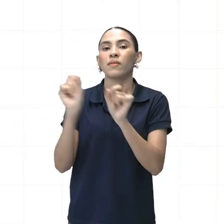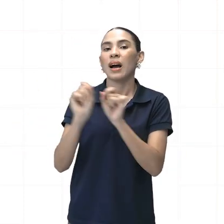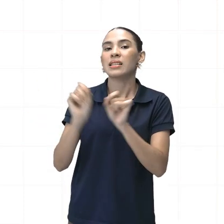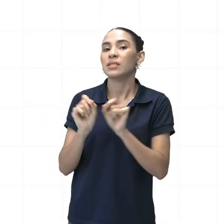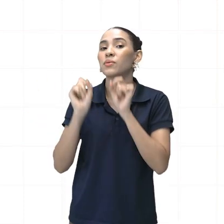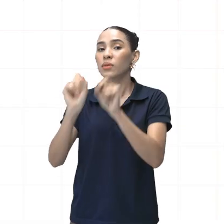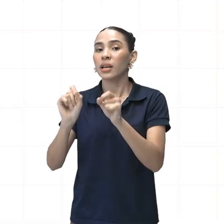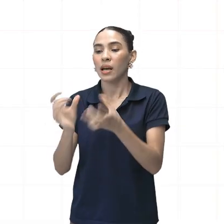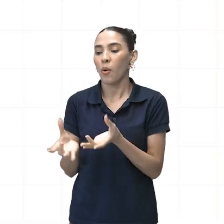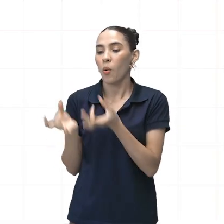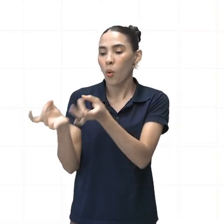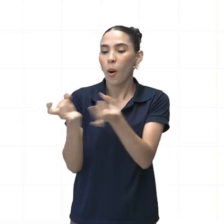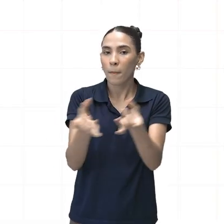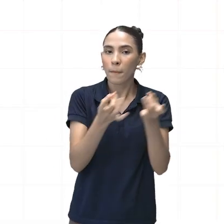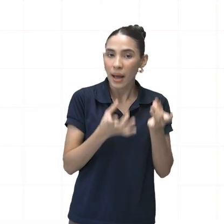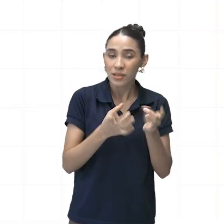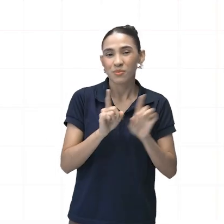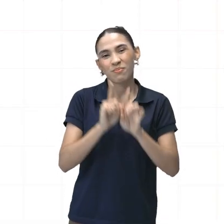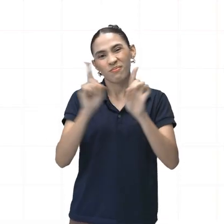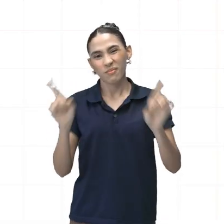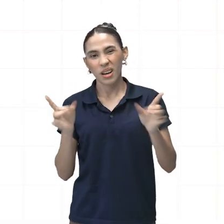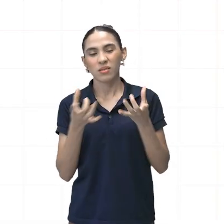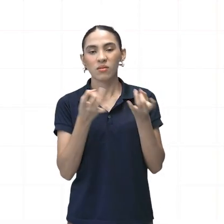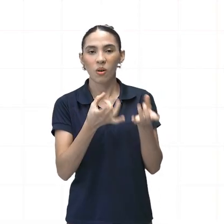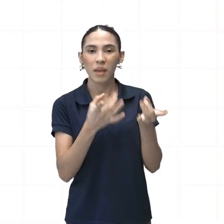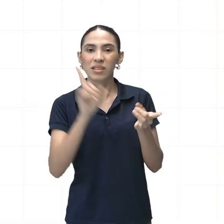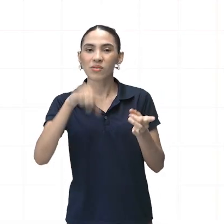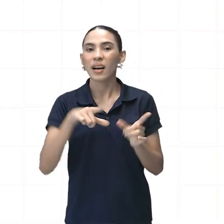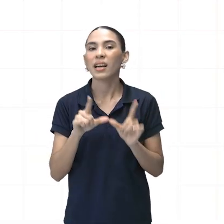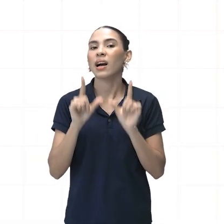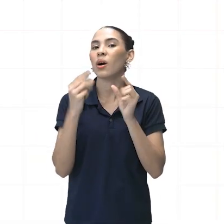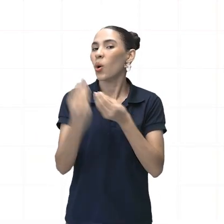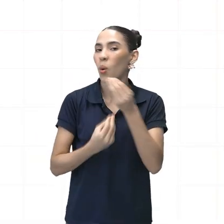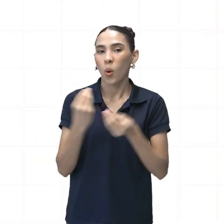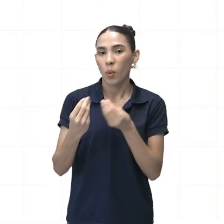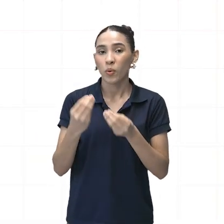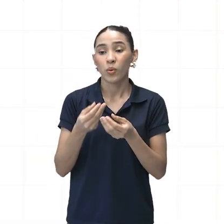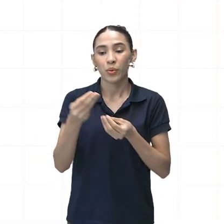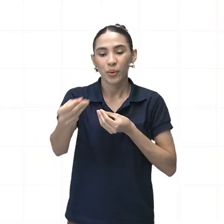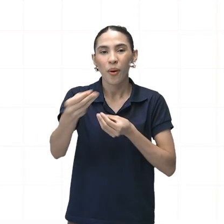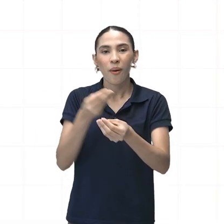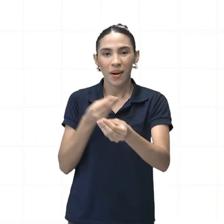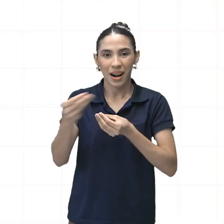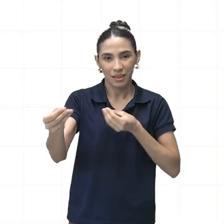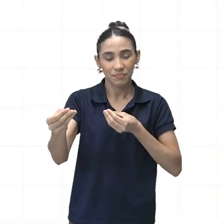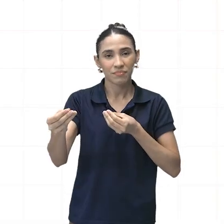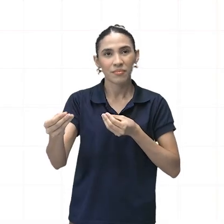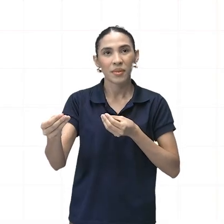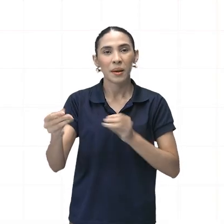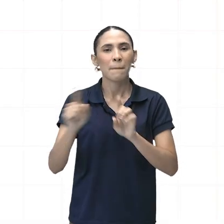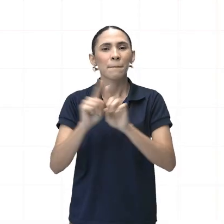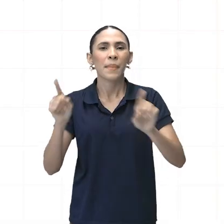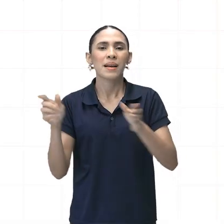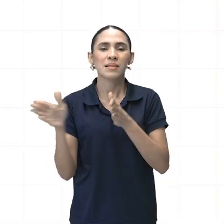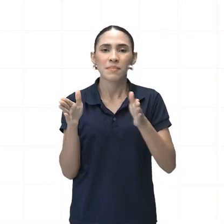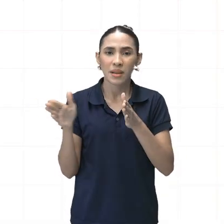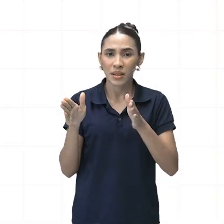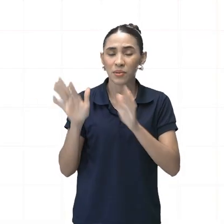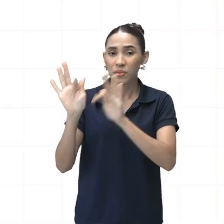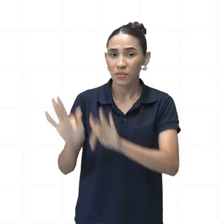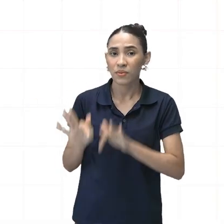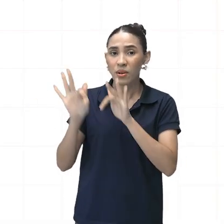faziam o seu comércio, porém esse comércio era feito através de trocas, tá? Agora, nesse período, gente,